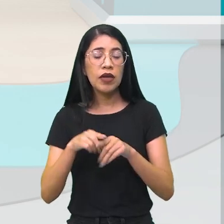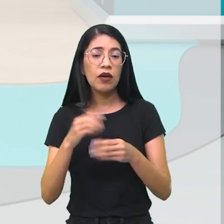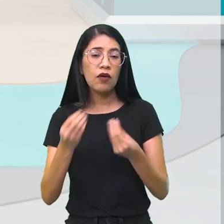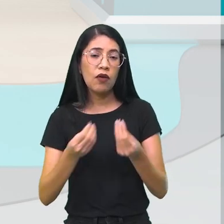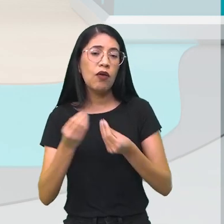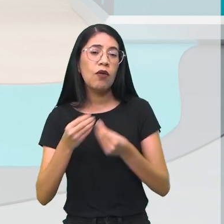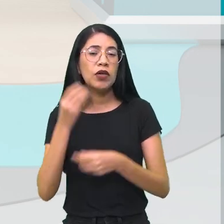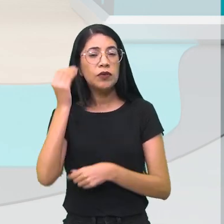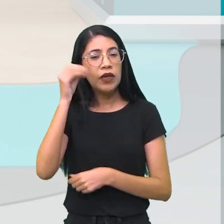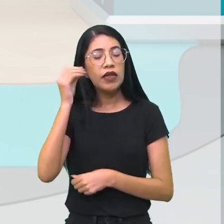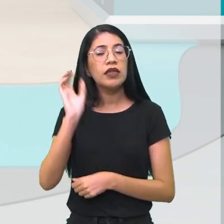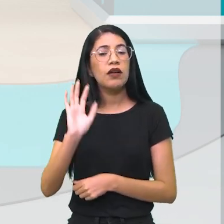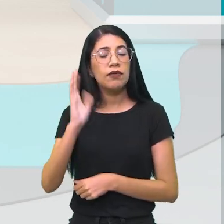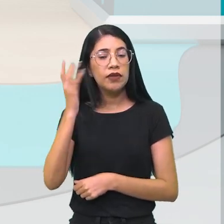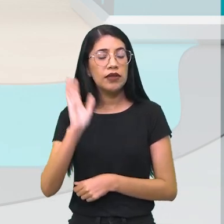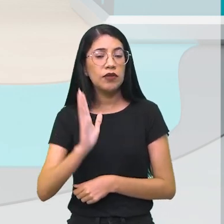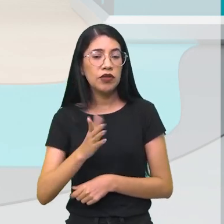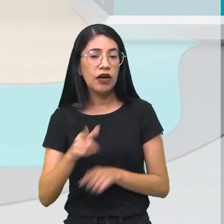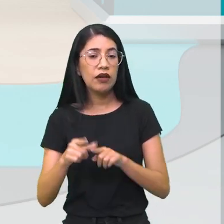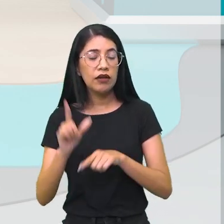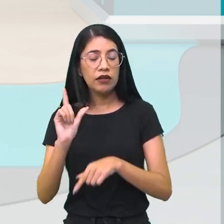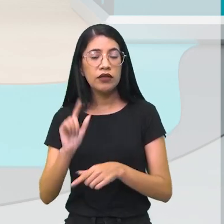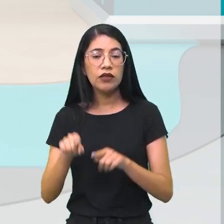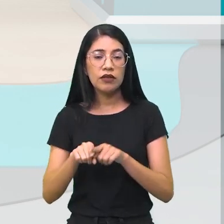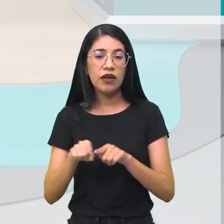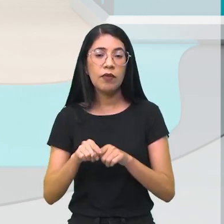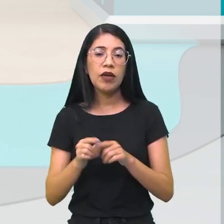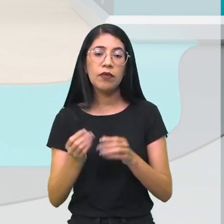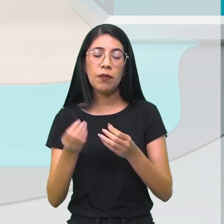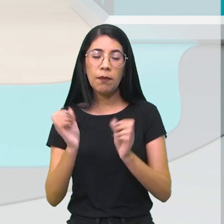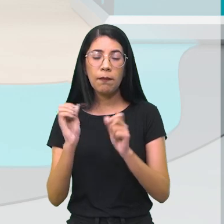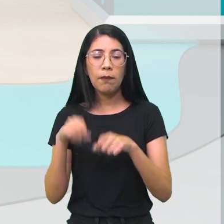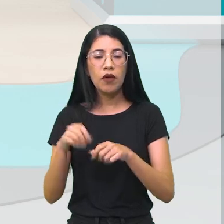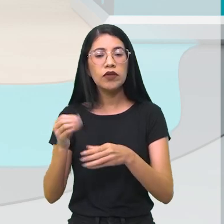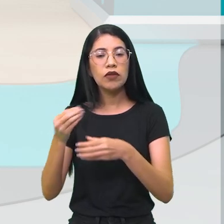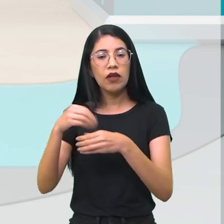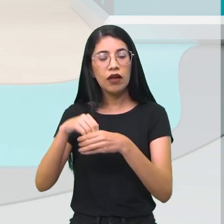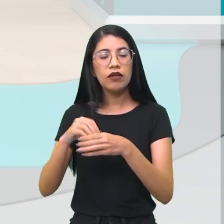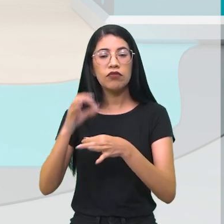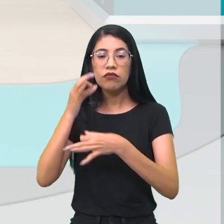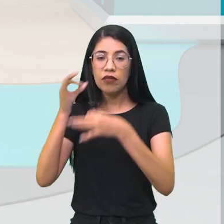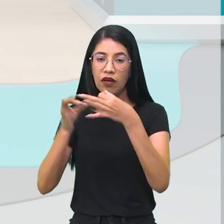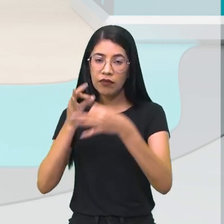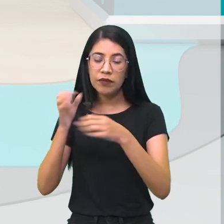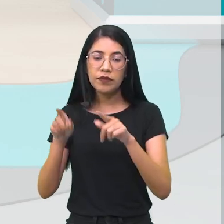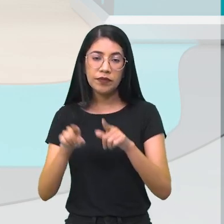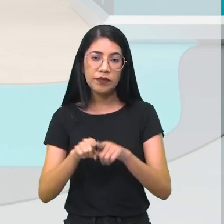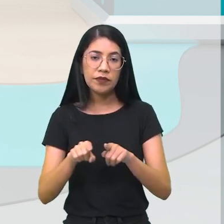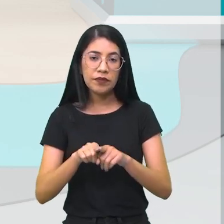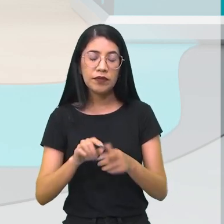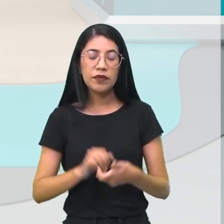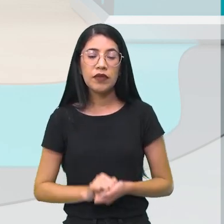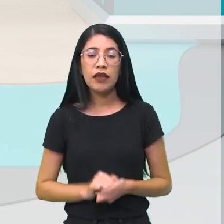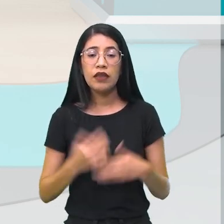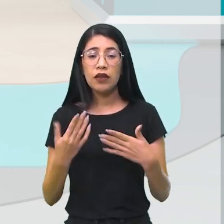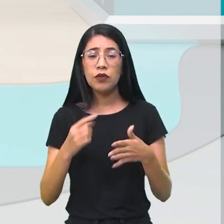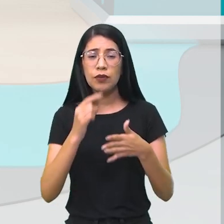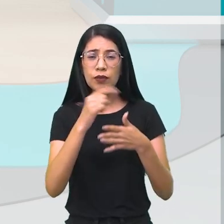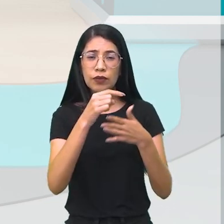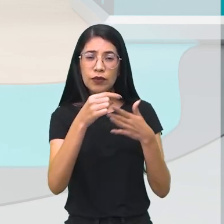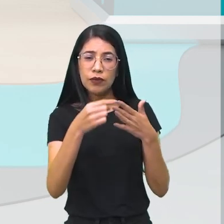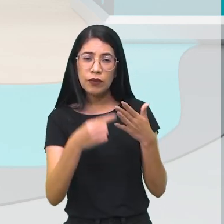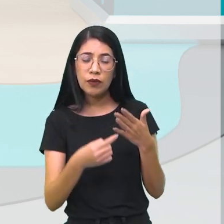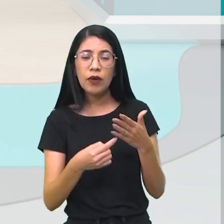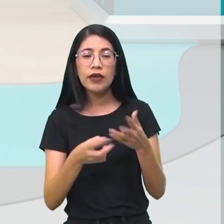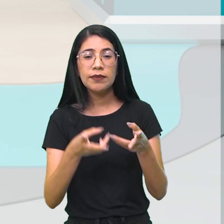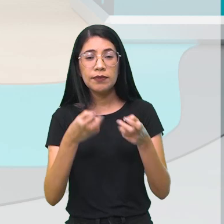já aconteceram e trazer esses casos para a argumentação também, né? Então, tudo isso aí nós vimos